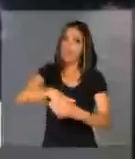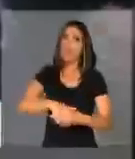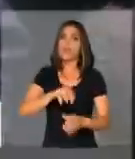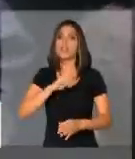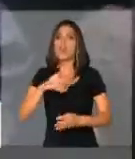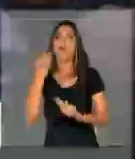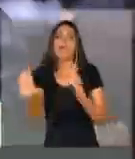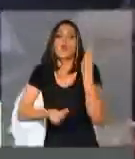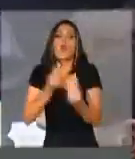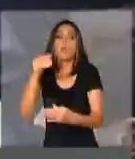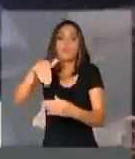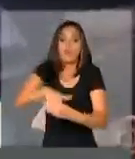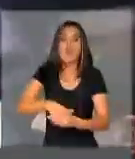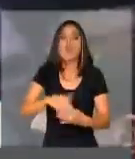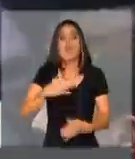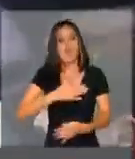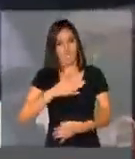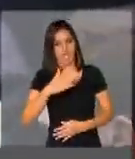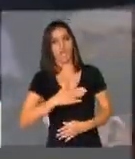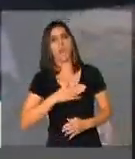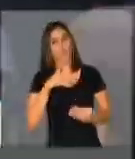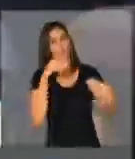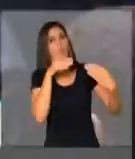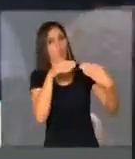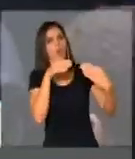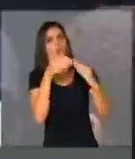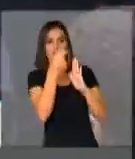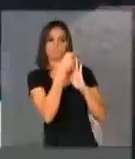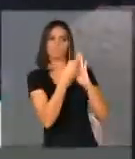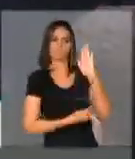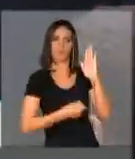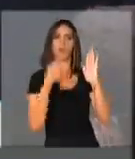por causa da forma, claro. Sou pelo mérito, sim, urgentemente.